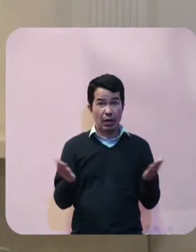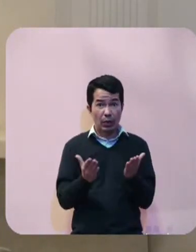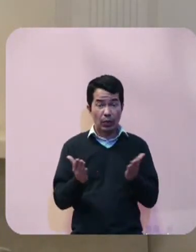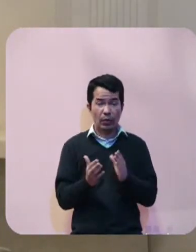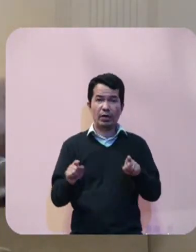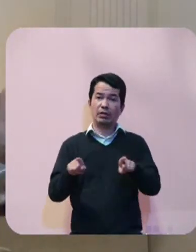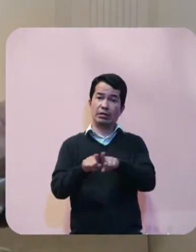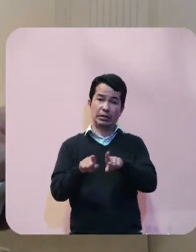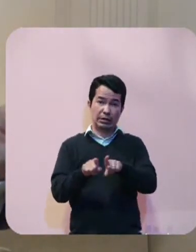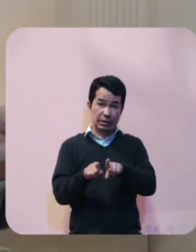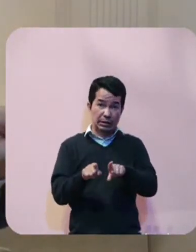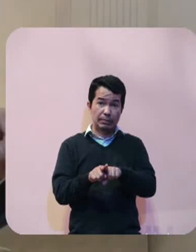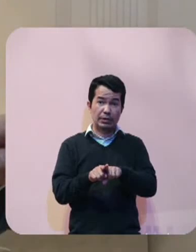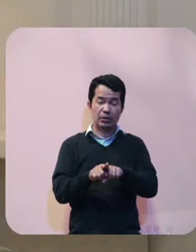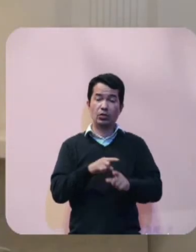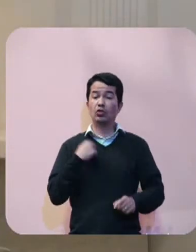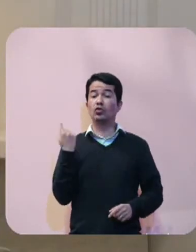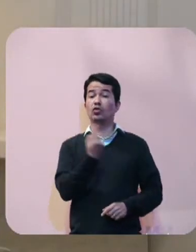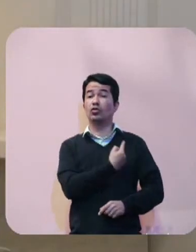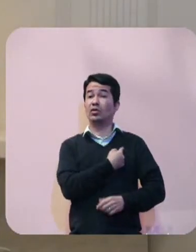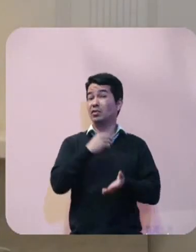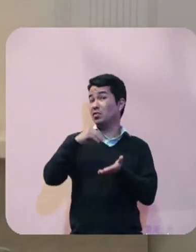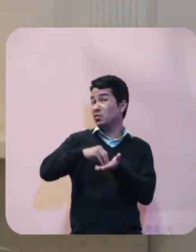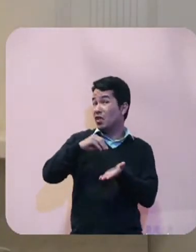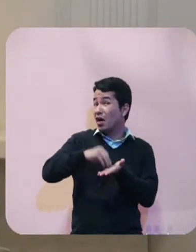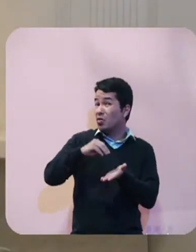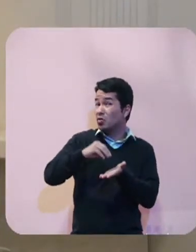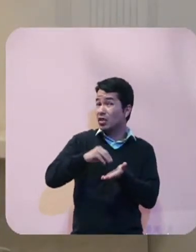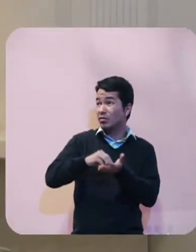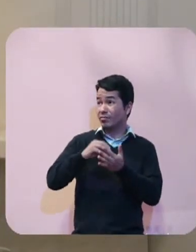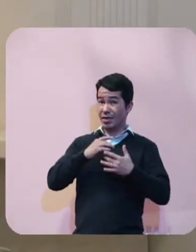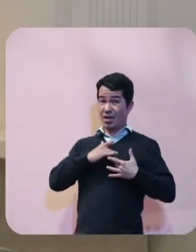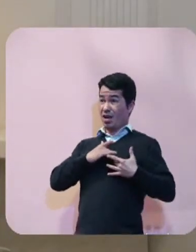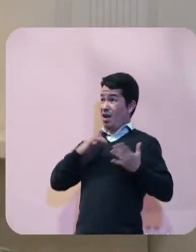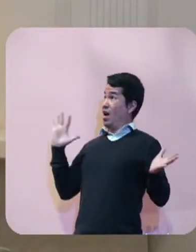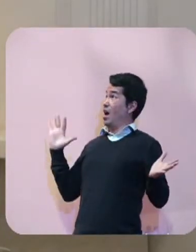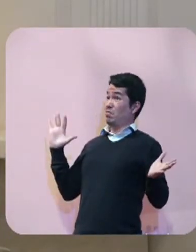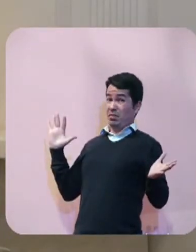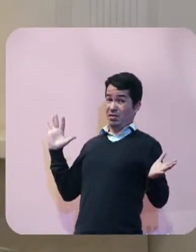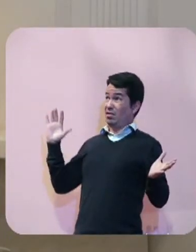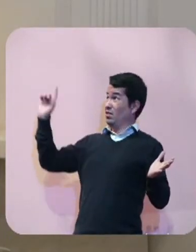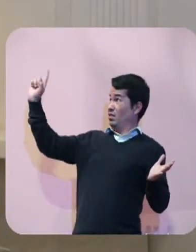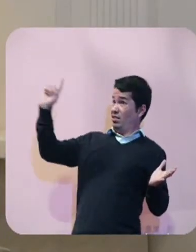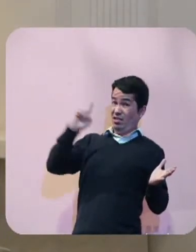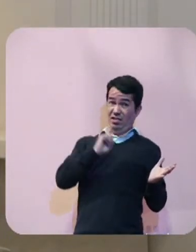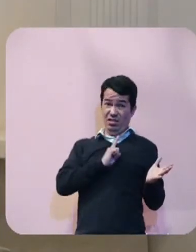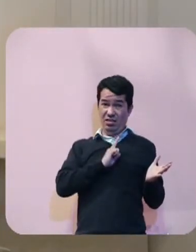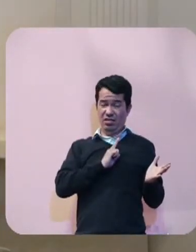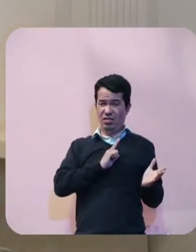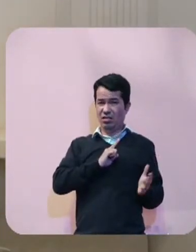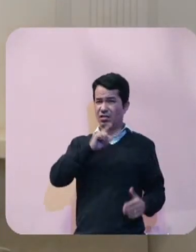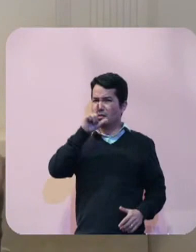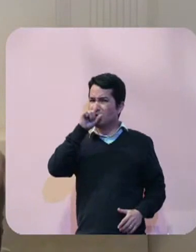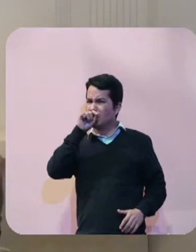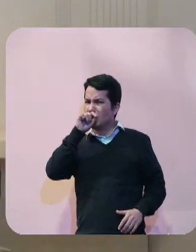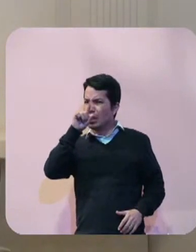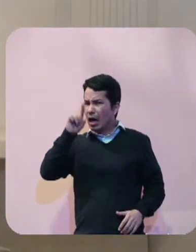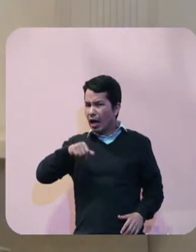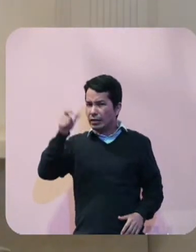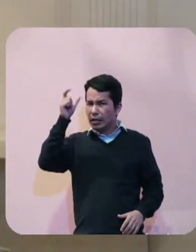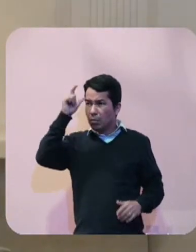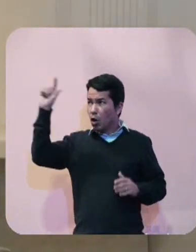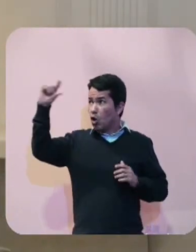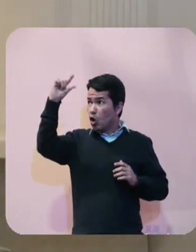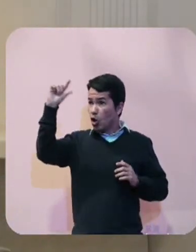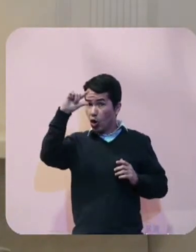se a gente não faz absolutamente nada, a Bíblia diz que o inimigo vem como um passarinho e rouba a semente